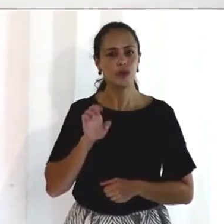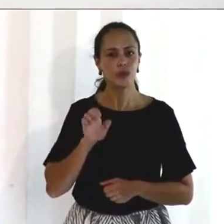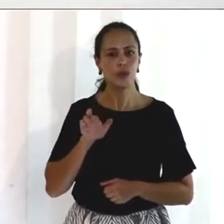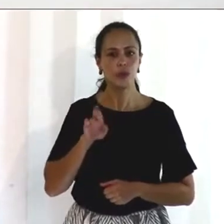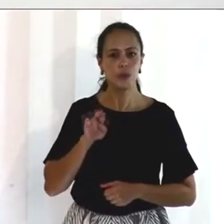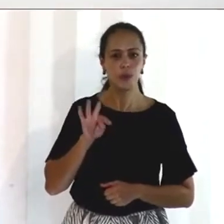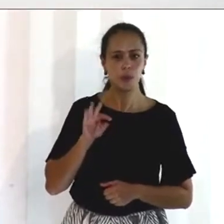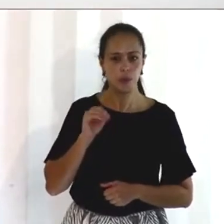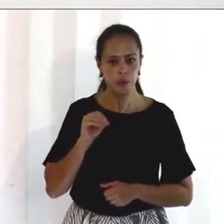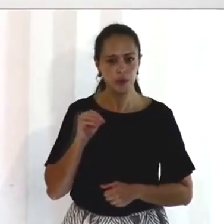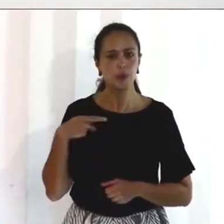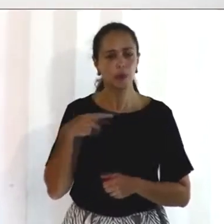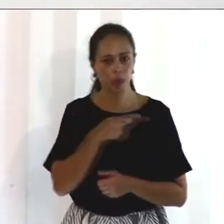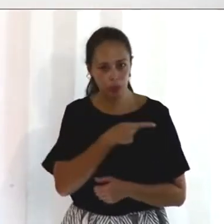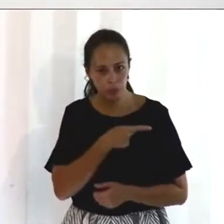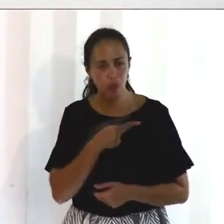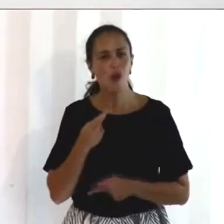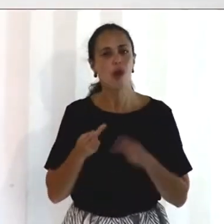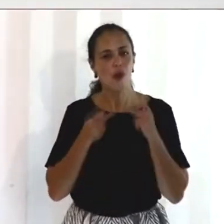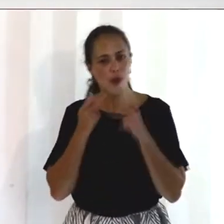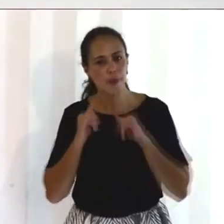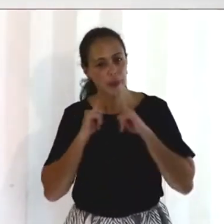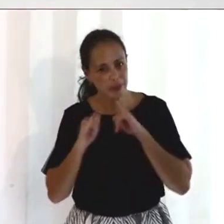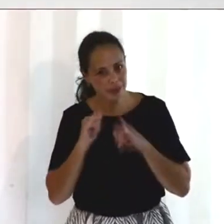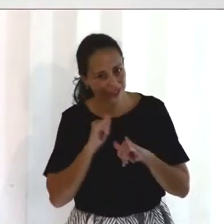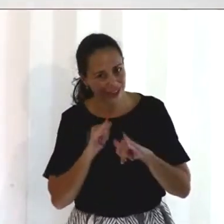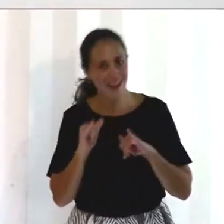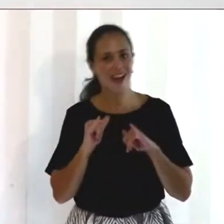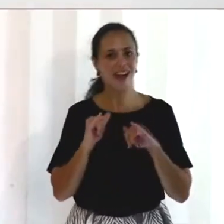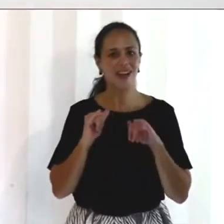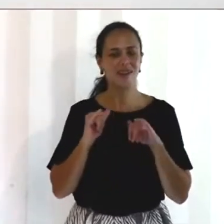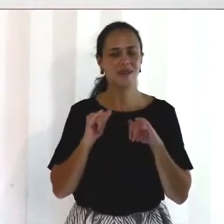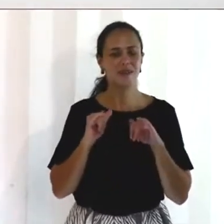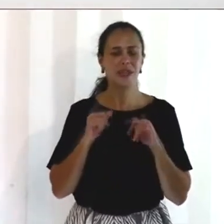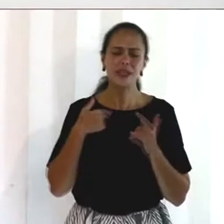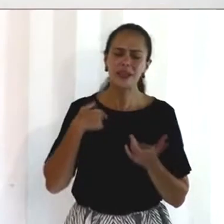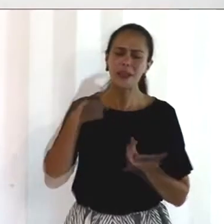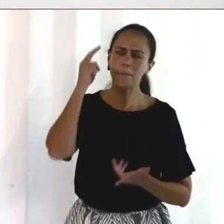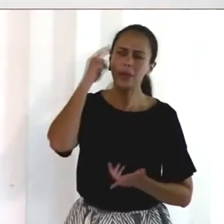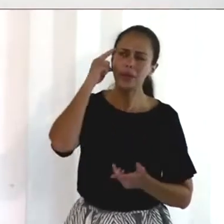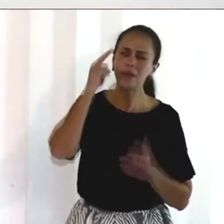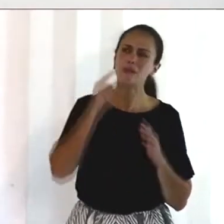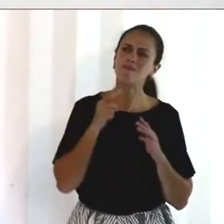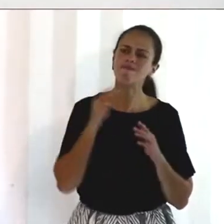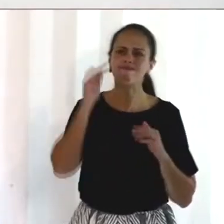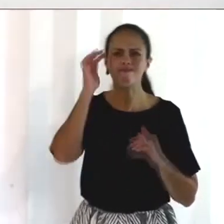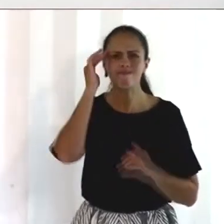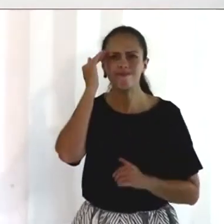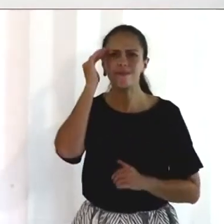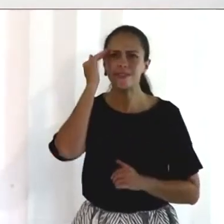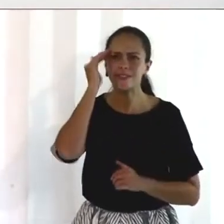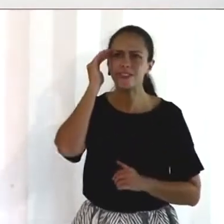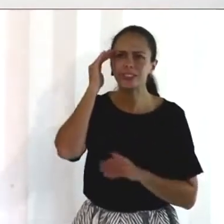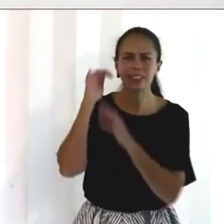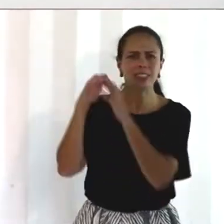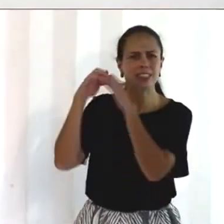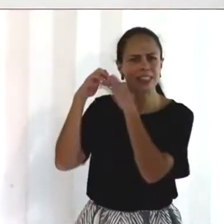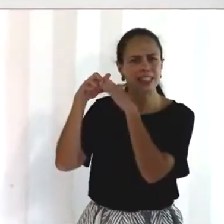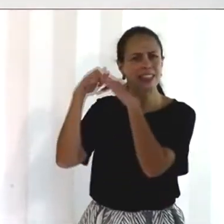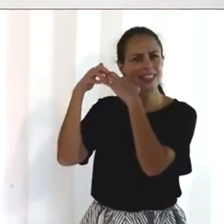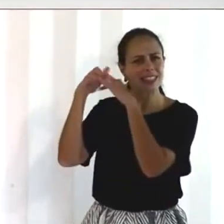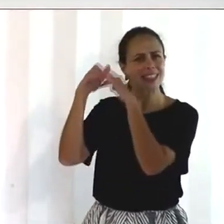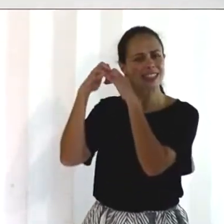Deus pode usar pessoas nas adversidades. E eu ia meditando nessas coisas enquanto voltava para casa, hoje é meio-dia. E